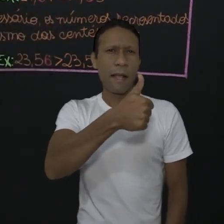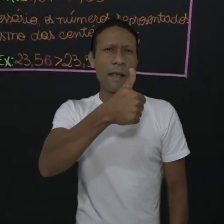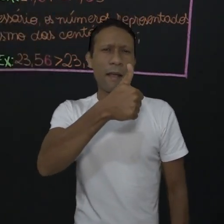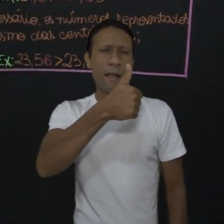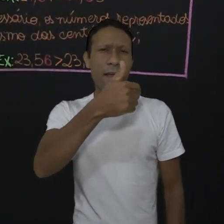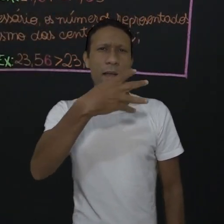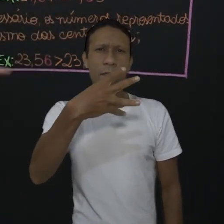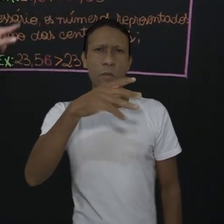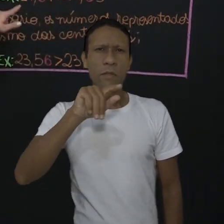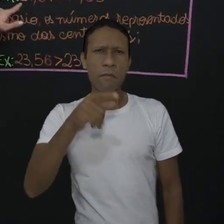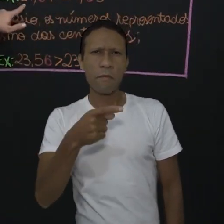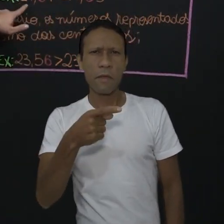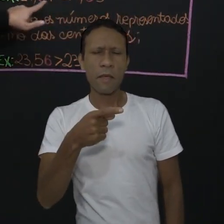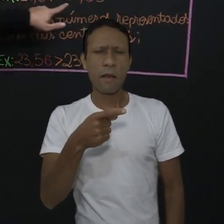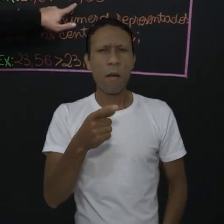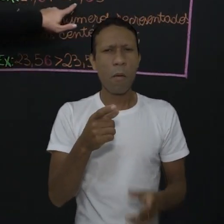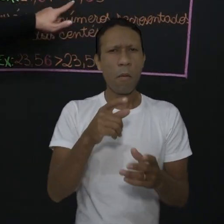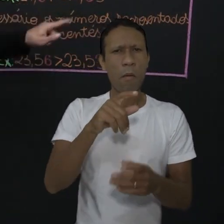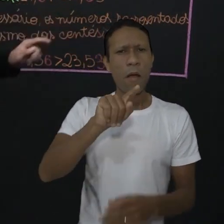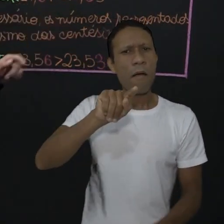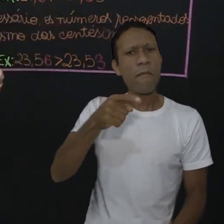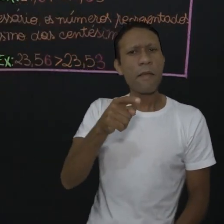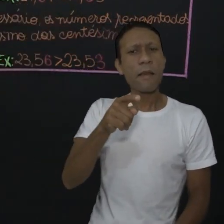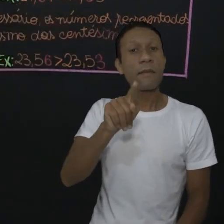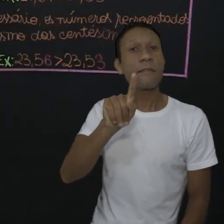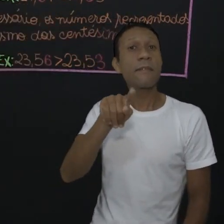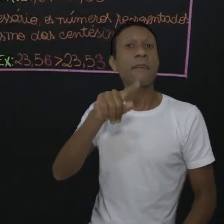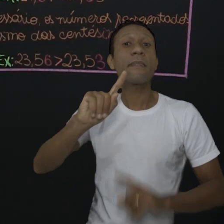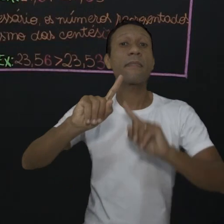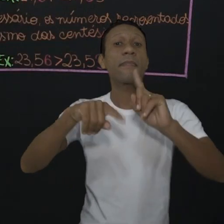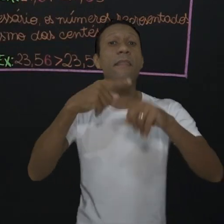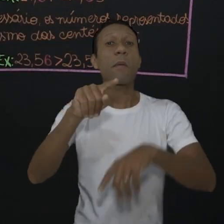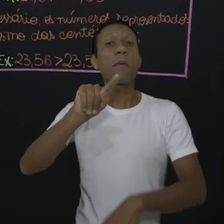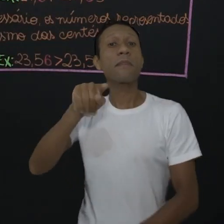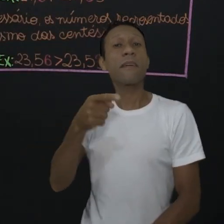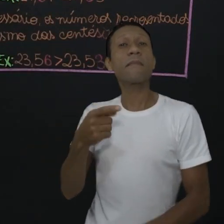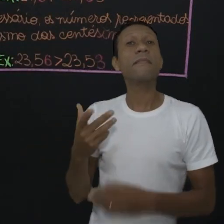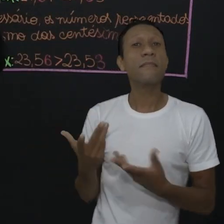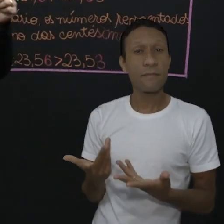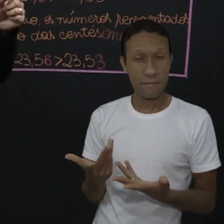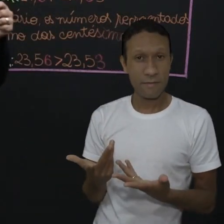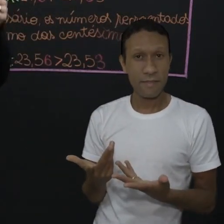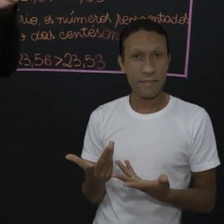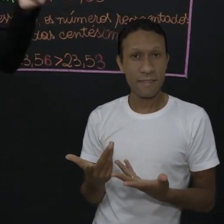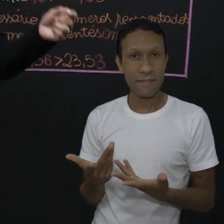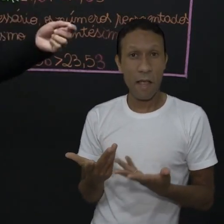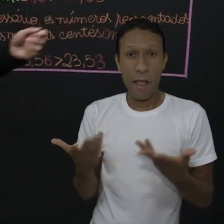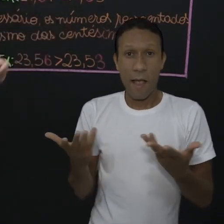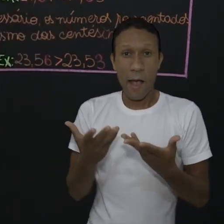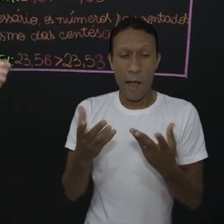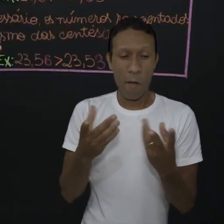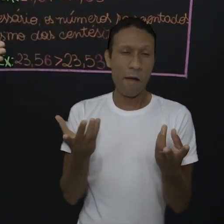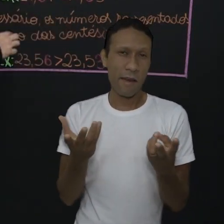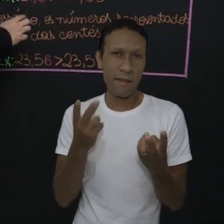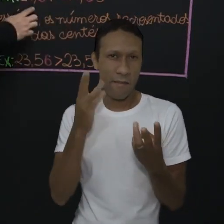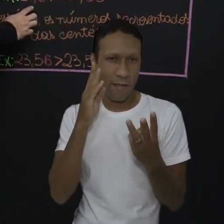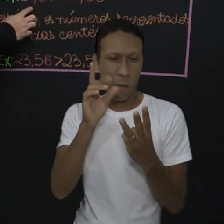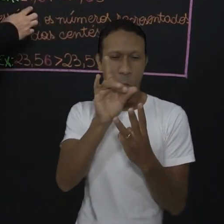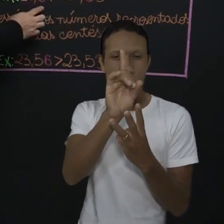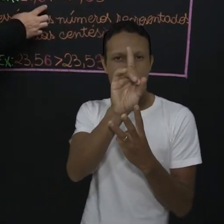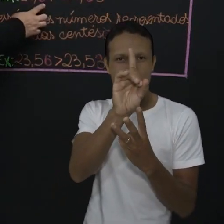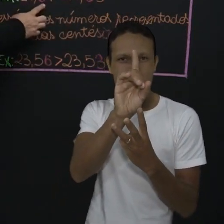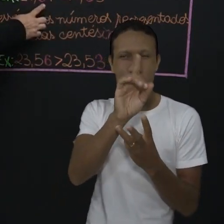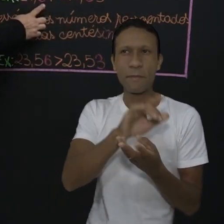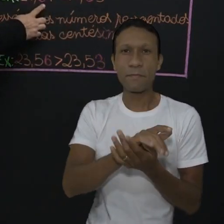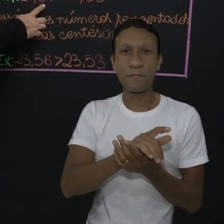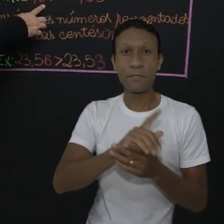14,14. Opa, a parte inteira é igual. Bacana. Vamos comparar agora a parte decimal. Logo